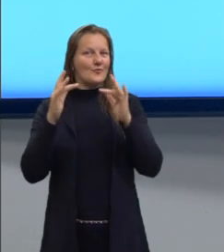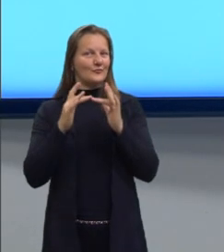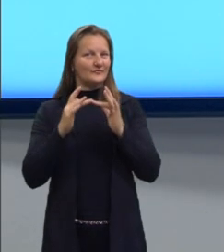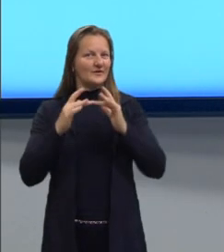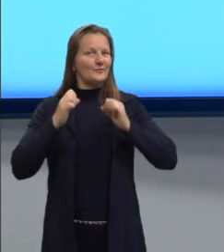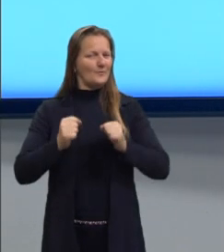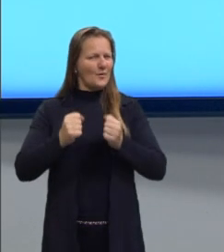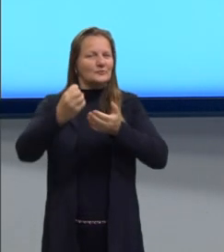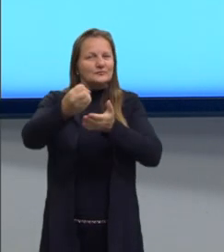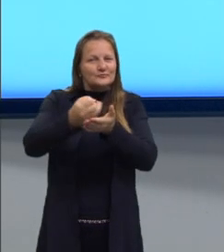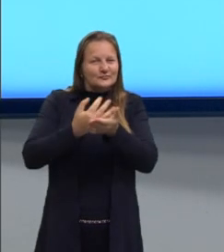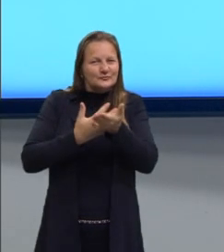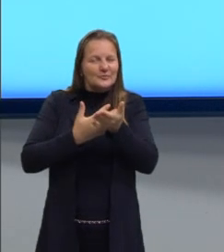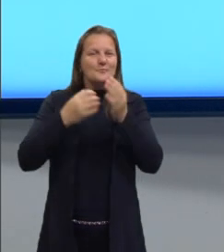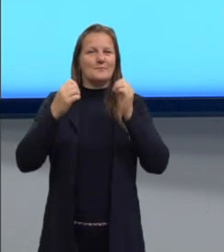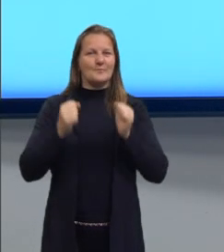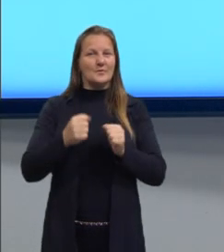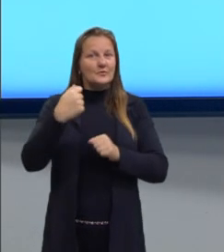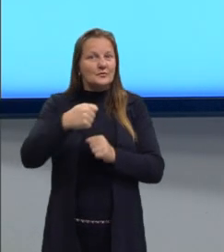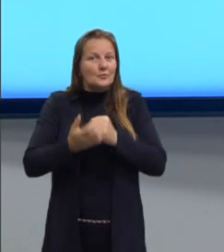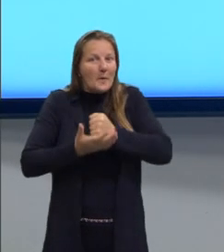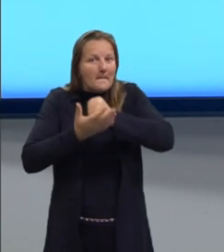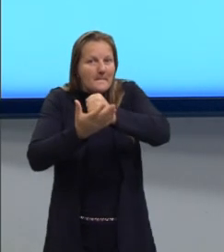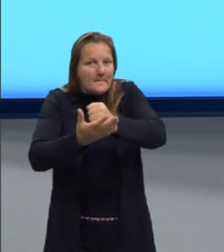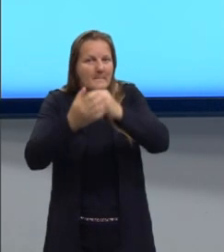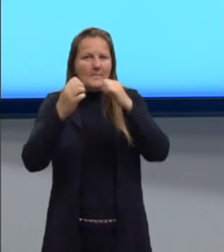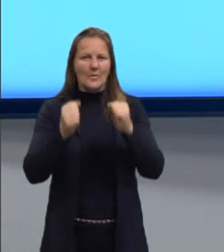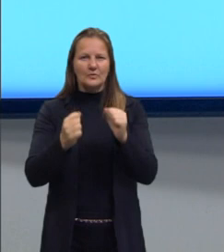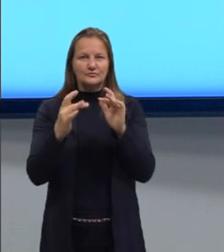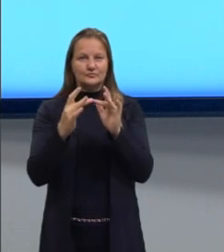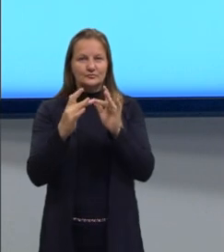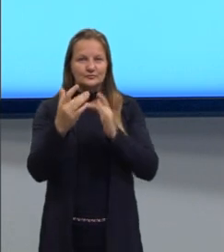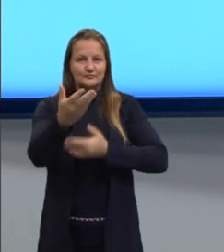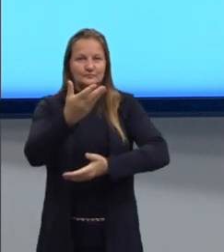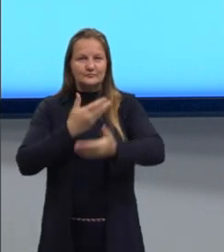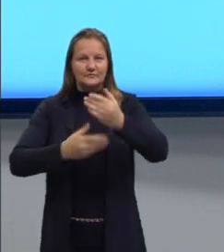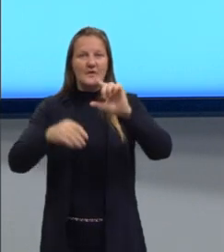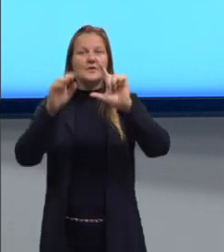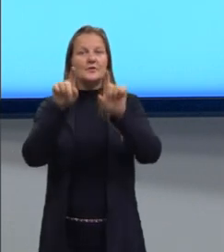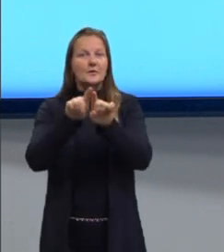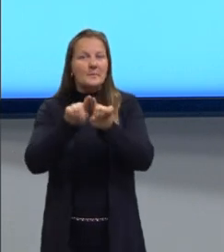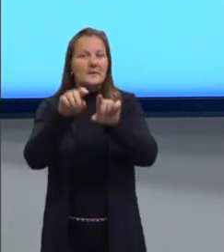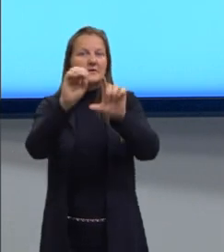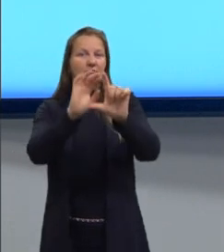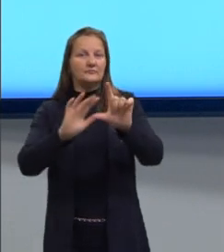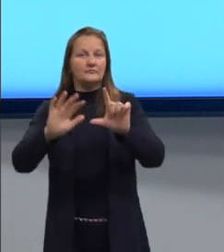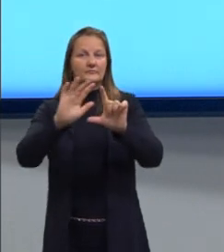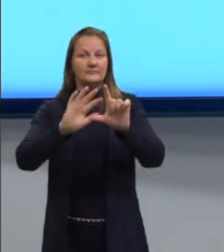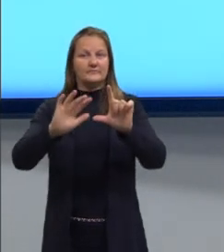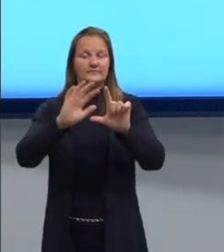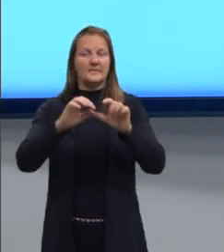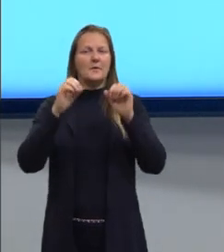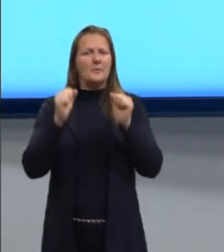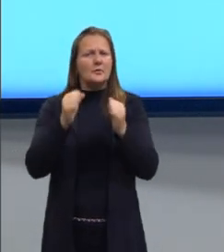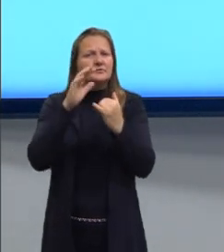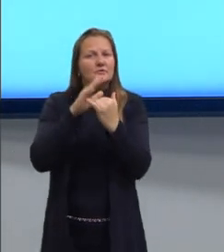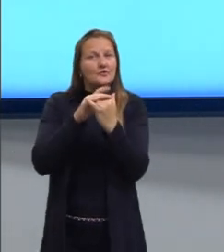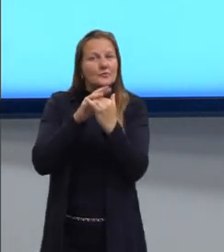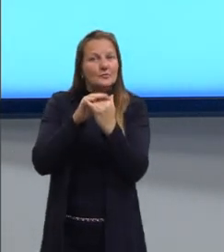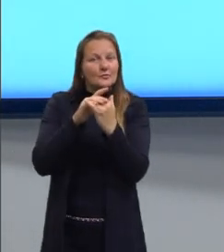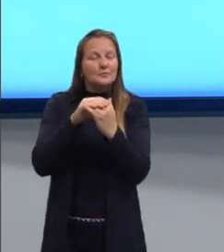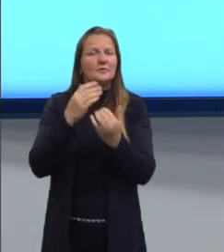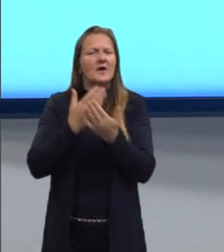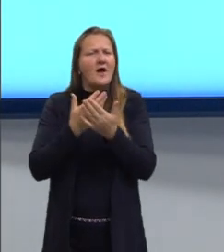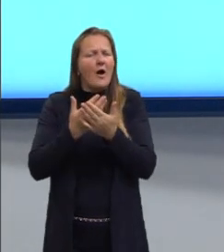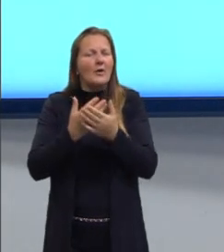mandar alguma questão que vocês precisam de ajuda e também ali no QR Code Vocês conseguem assistir as aulas que já estão